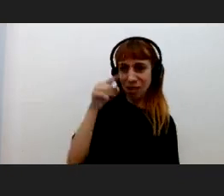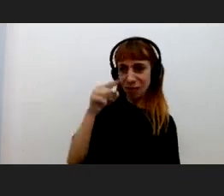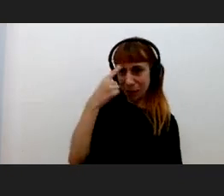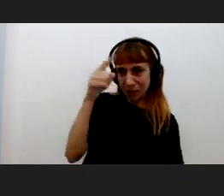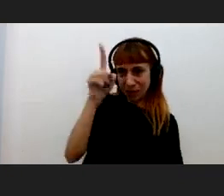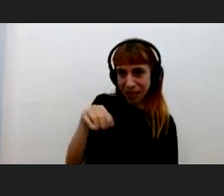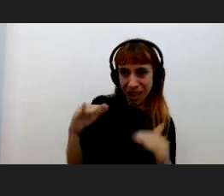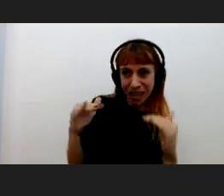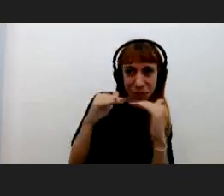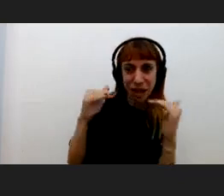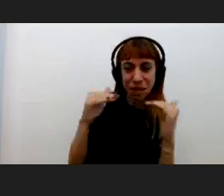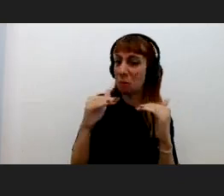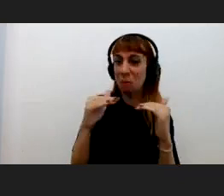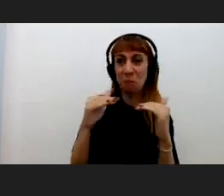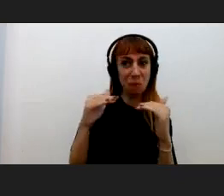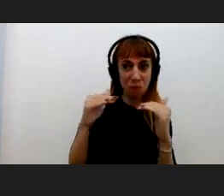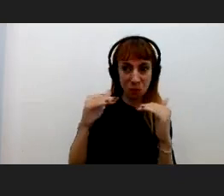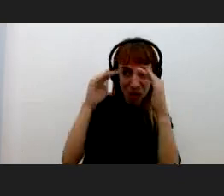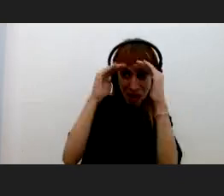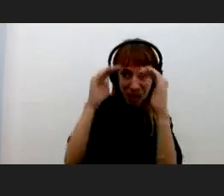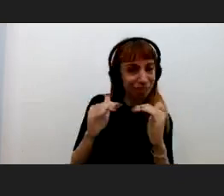aí as pessoas começaram a entrar nesse conflito.